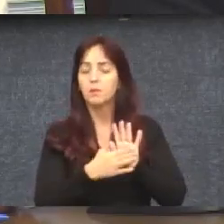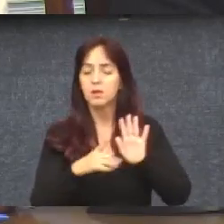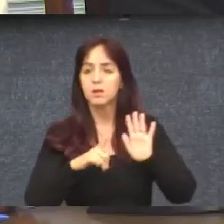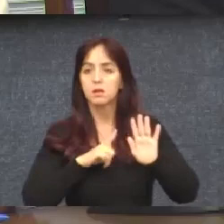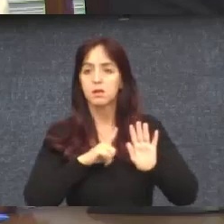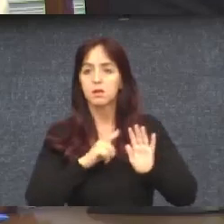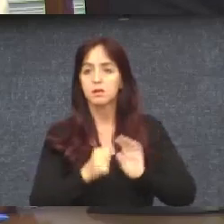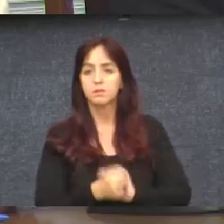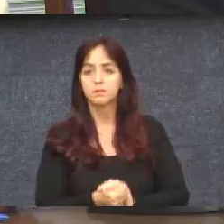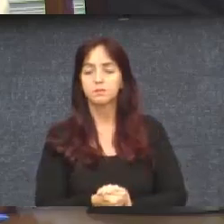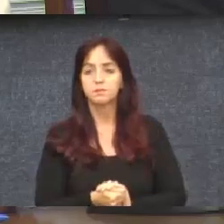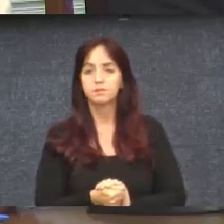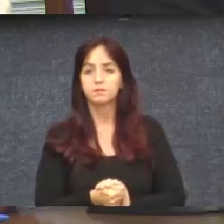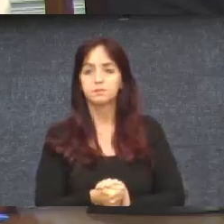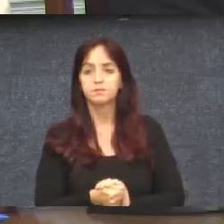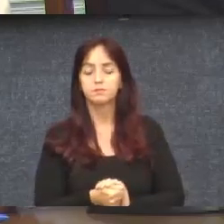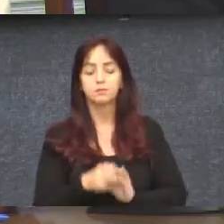A.